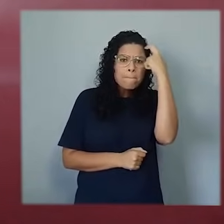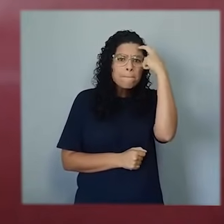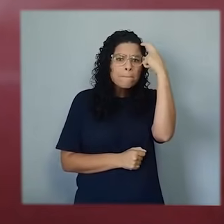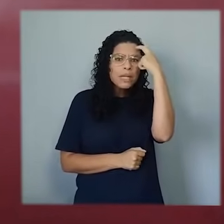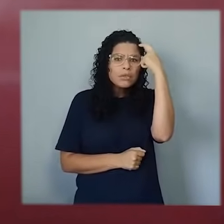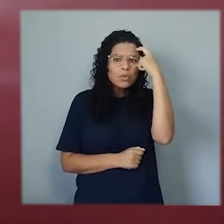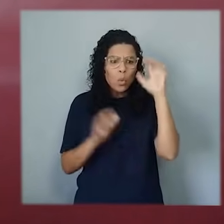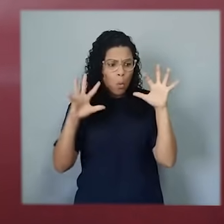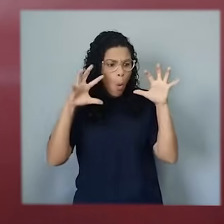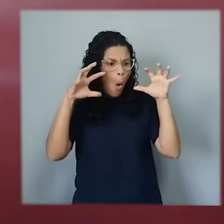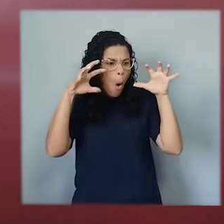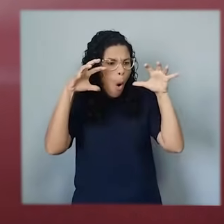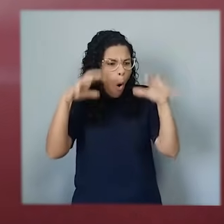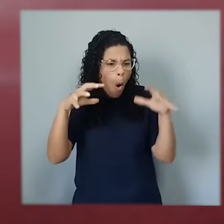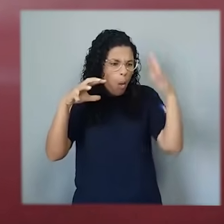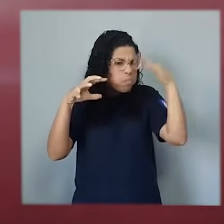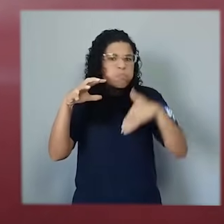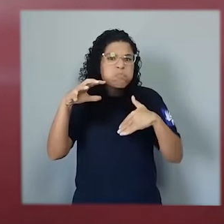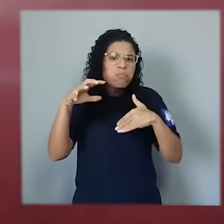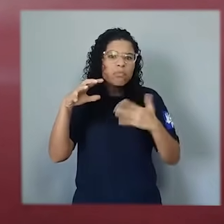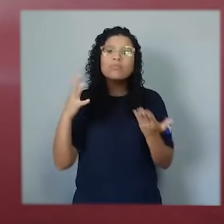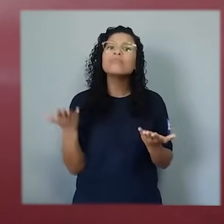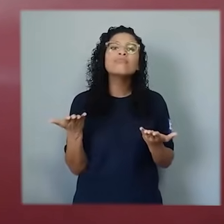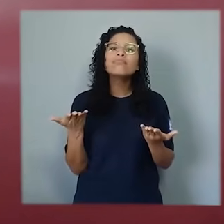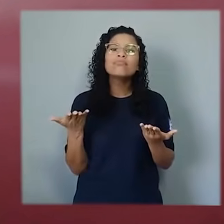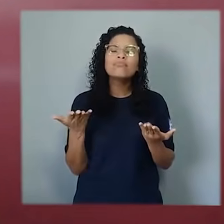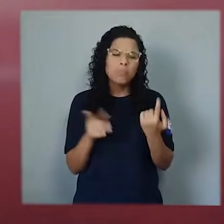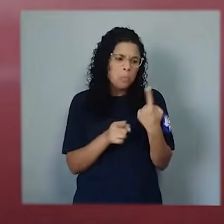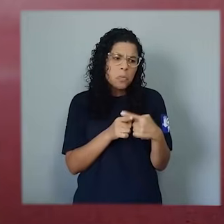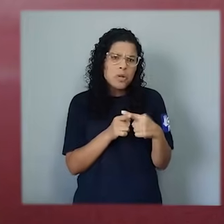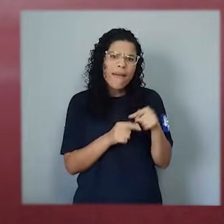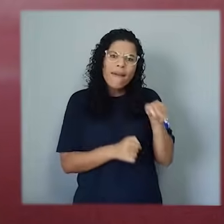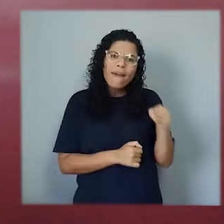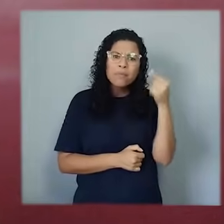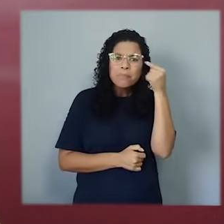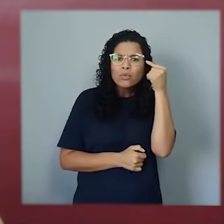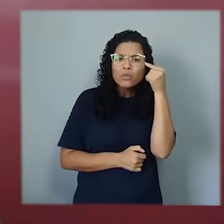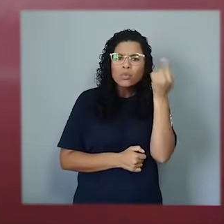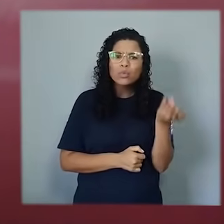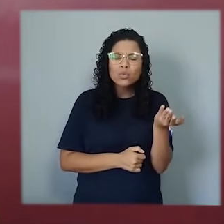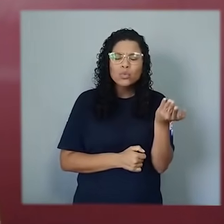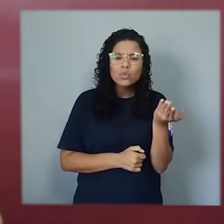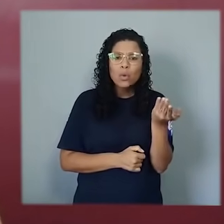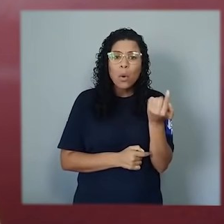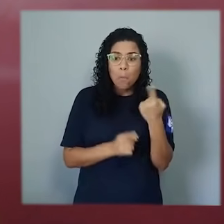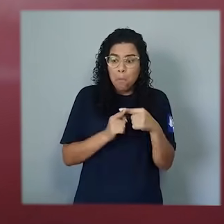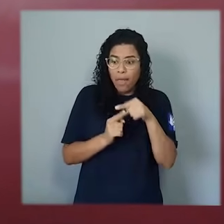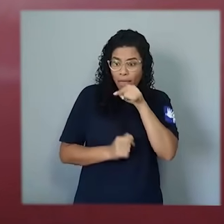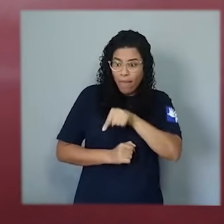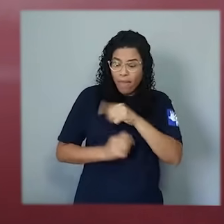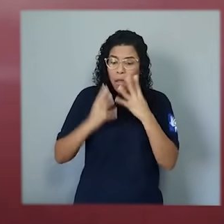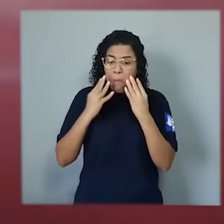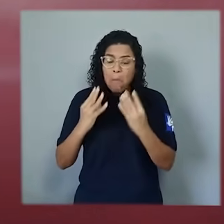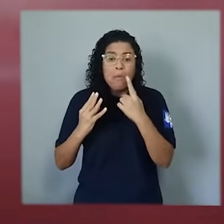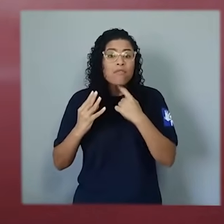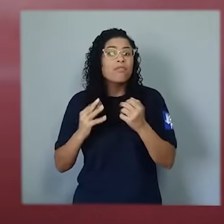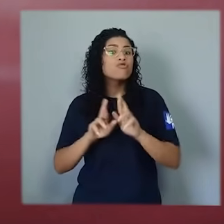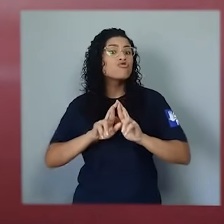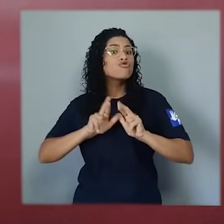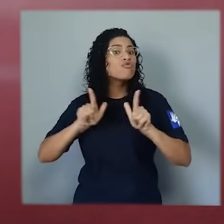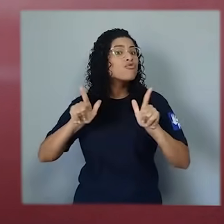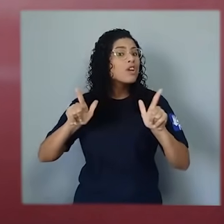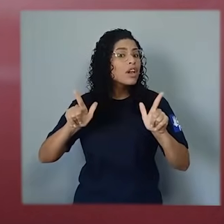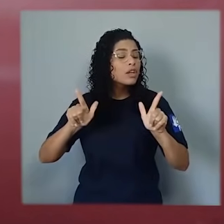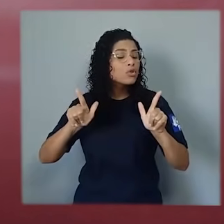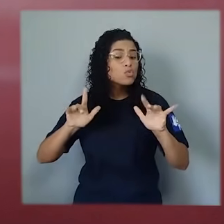achou que ele era um monstro assustador? Será que é porque o medonho era diferente de tudo aquilo